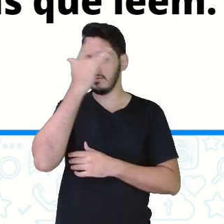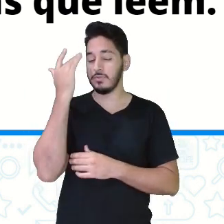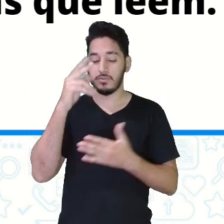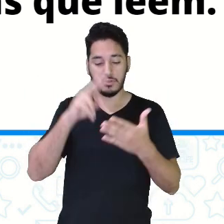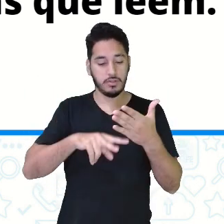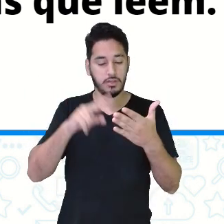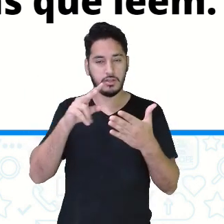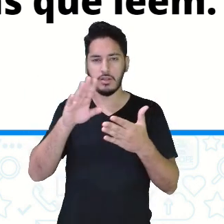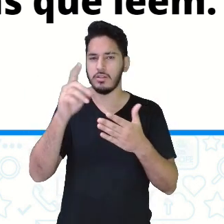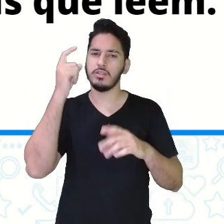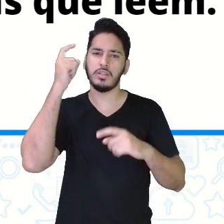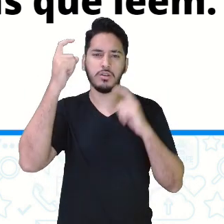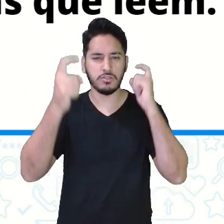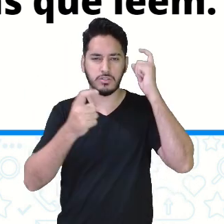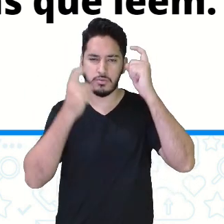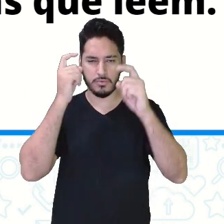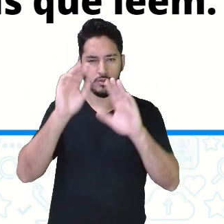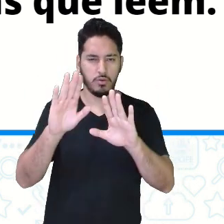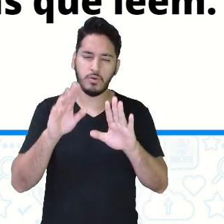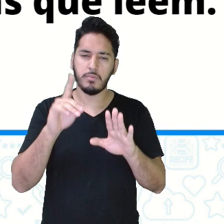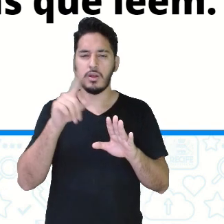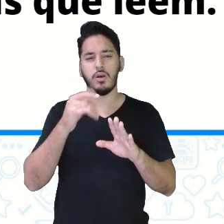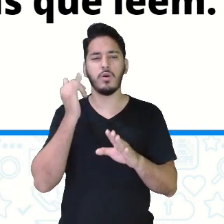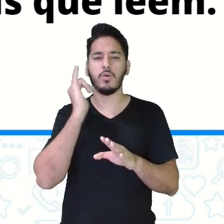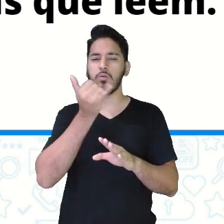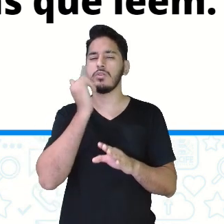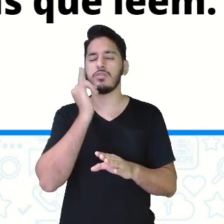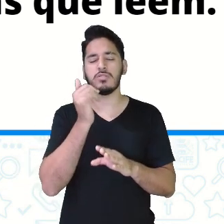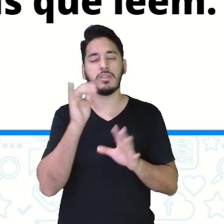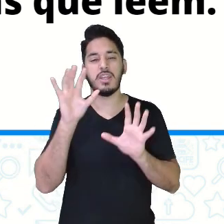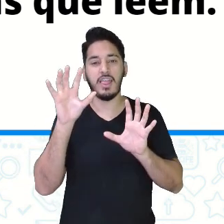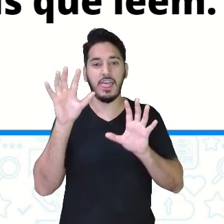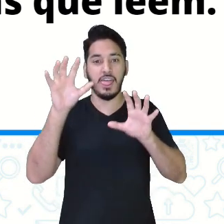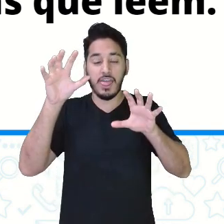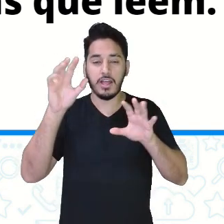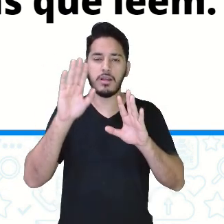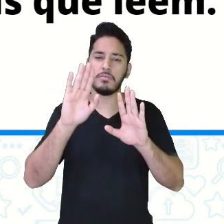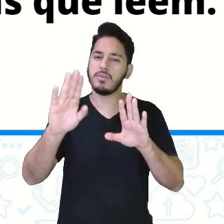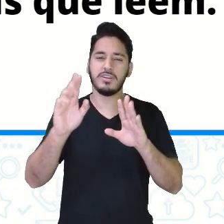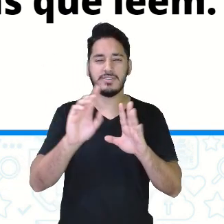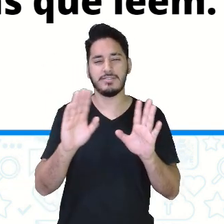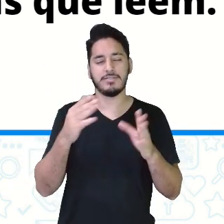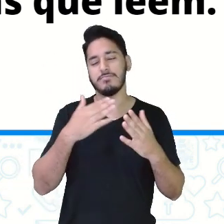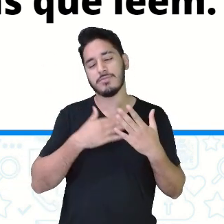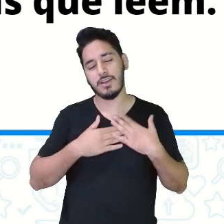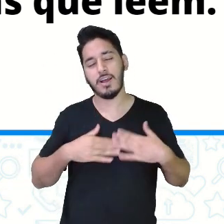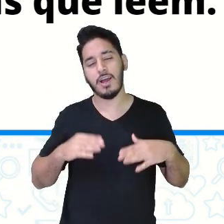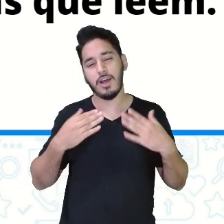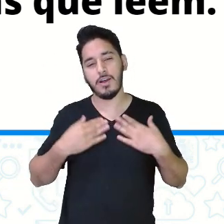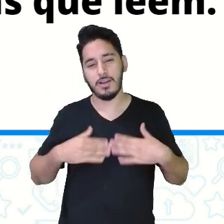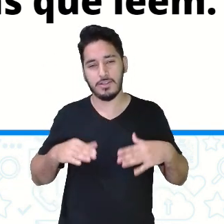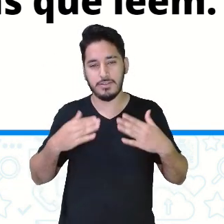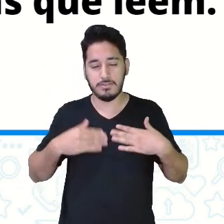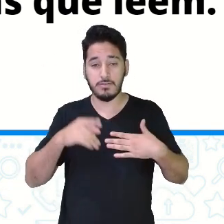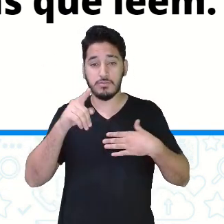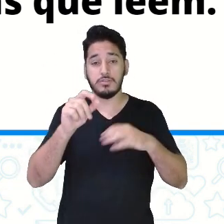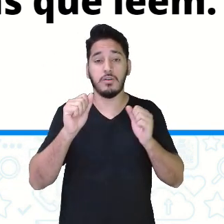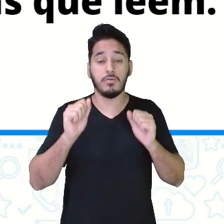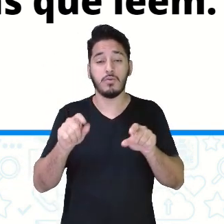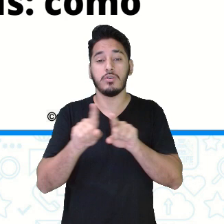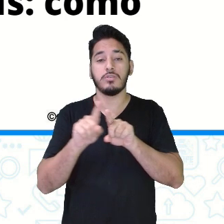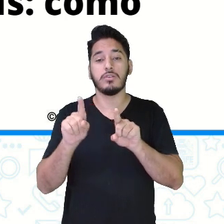leem. Não se preocupa que é um conto assim, é de assombração, mas não vai deixar ninguém sem dormir não, tá? E você pode